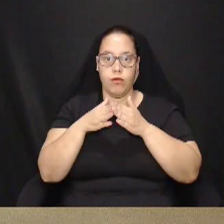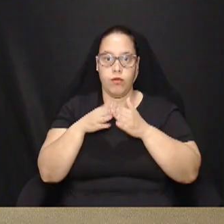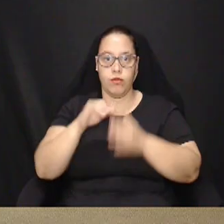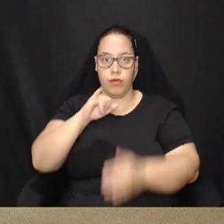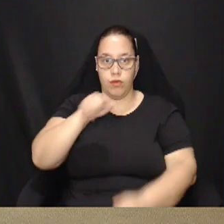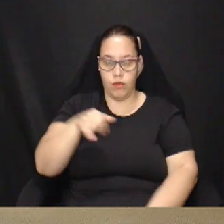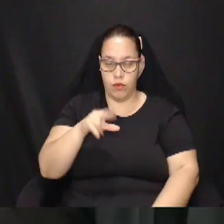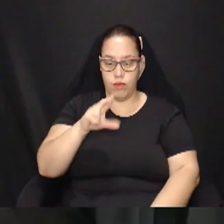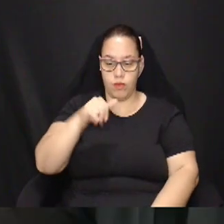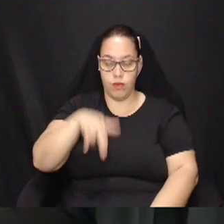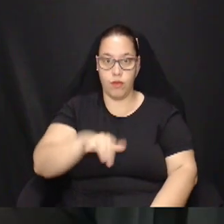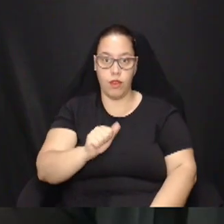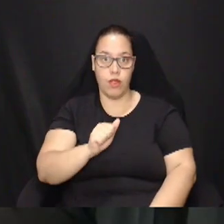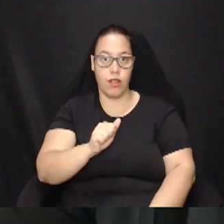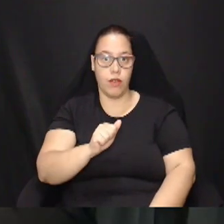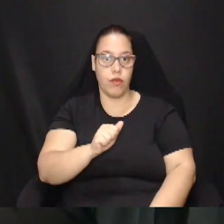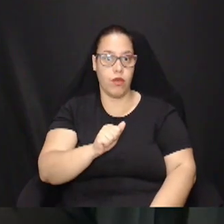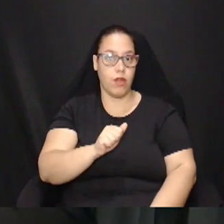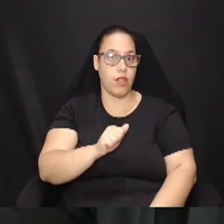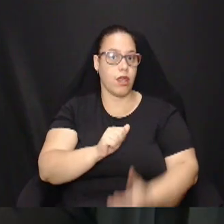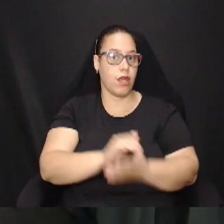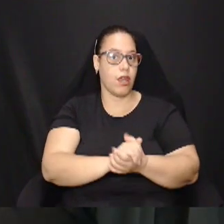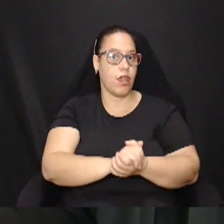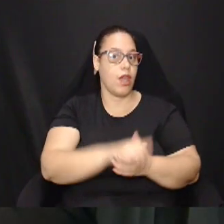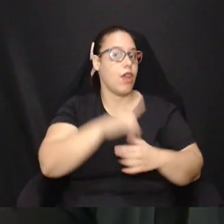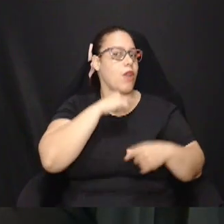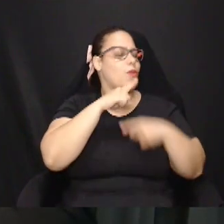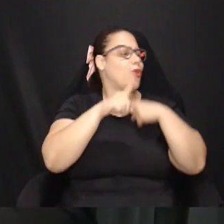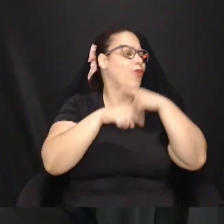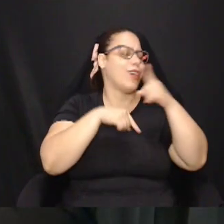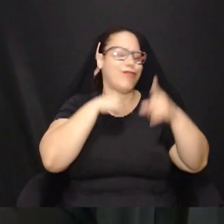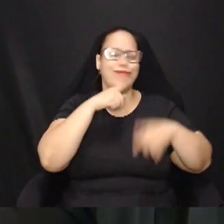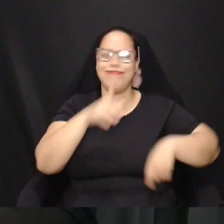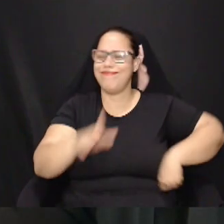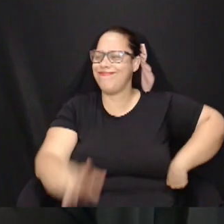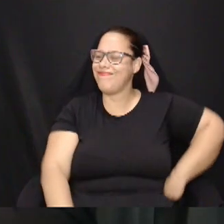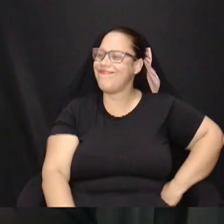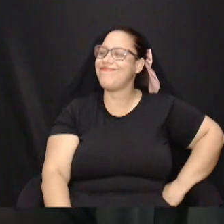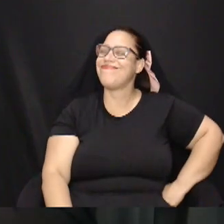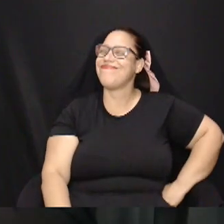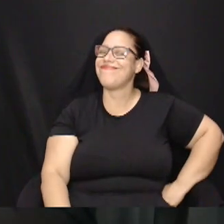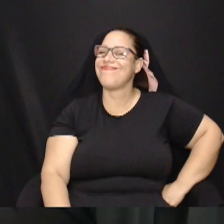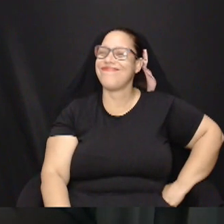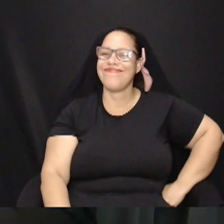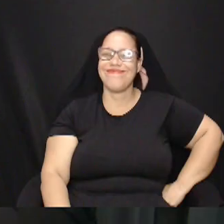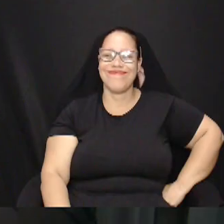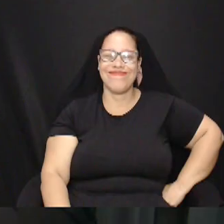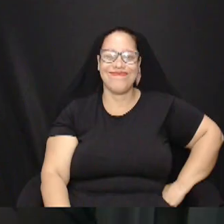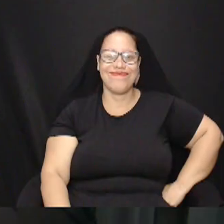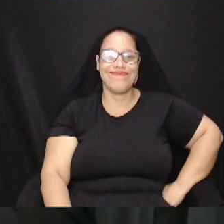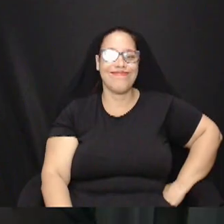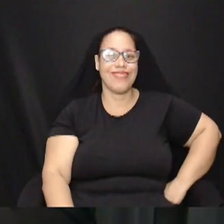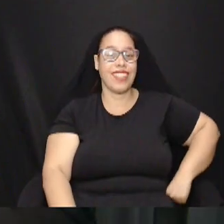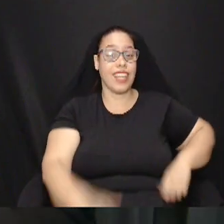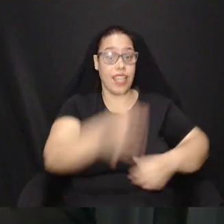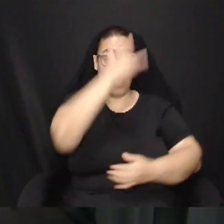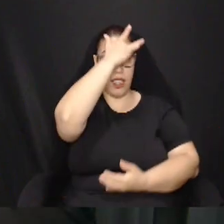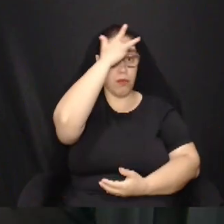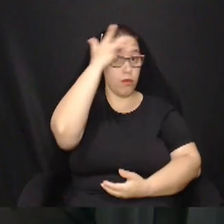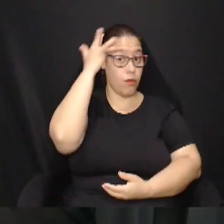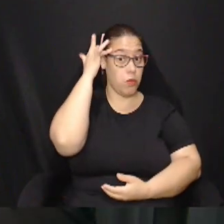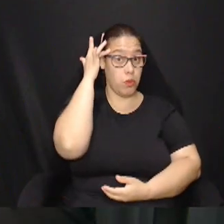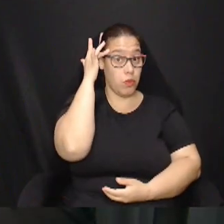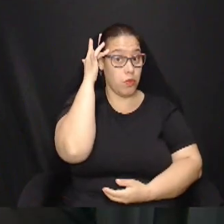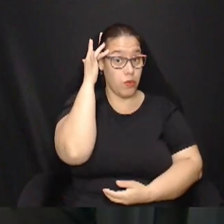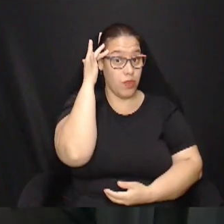gente. Nenhuma dúvida. Nenhuma dúvida? Não, quero dizer, as pessoas